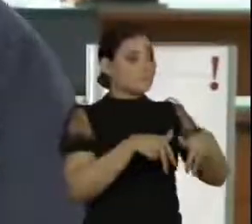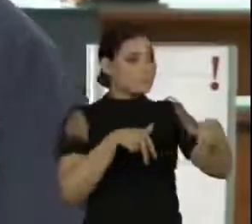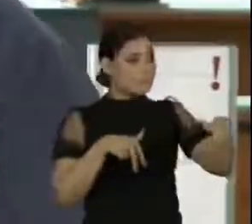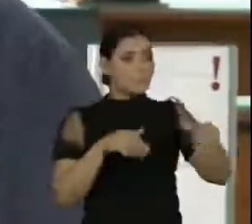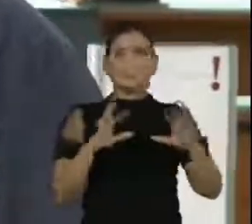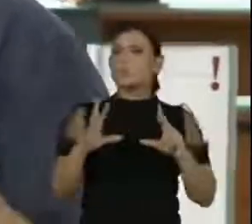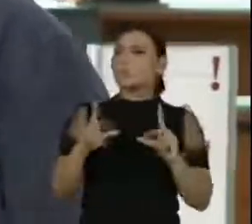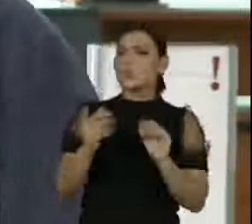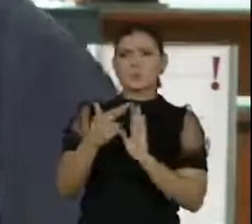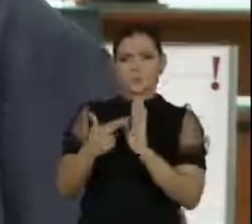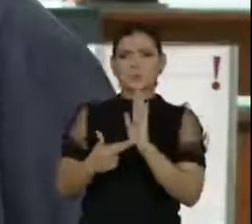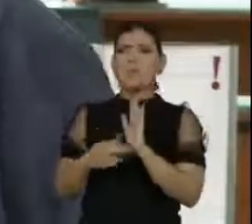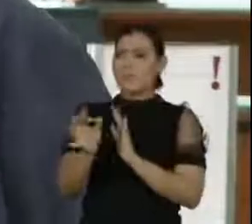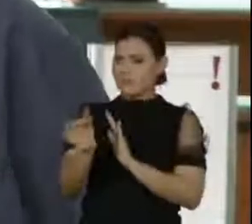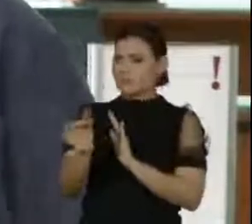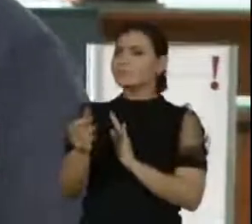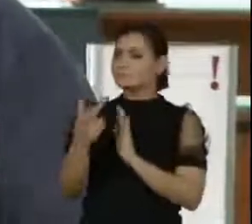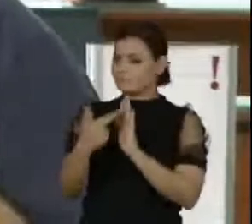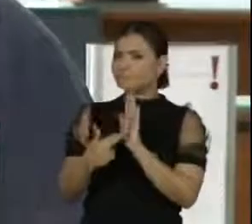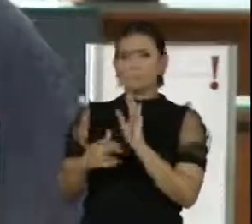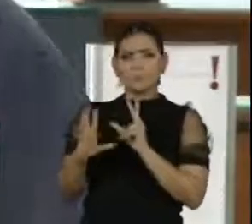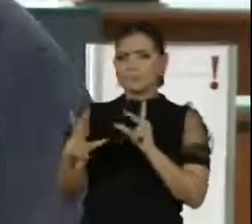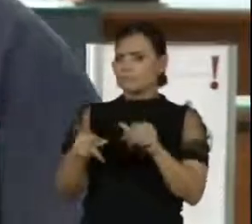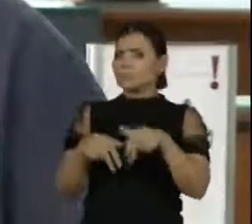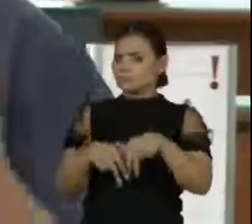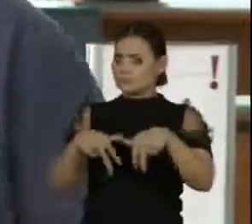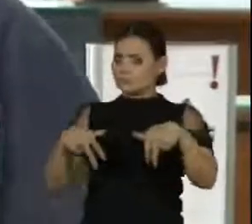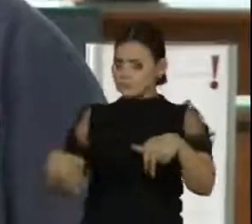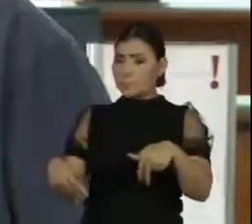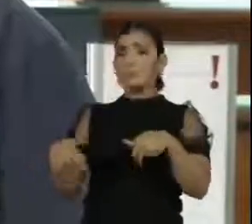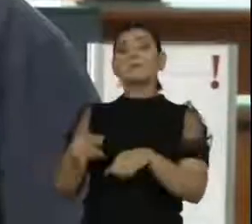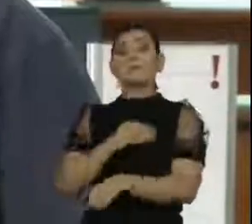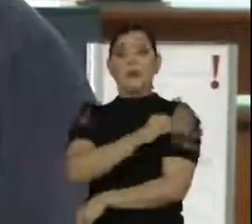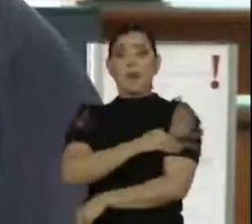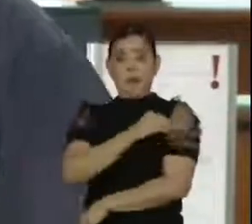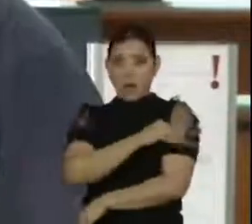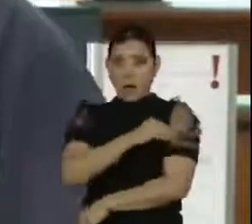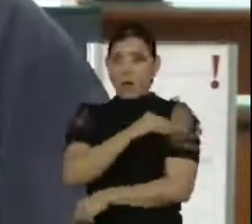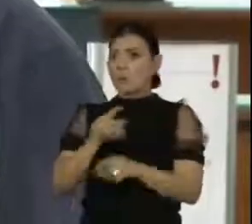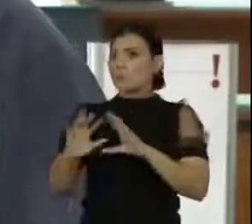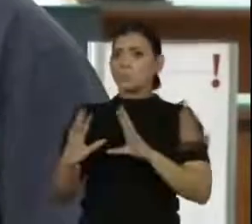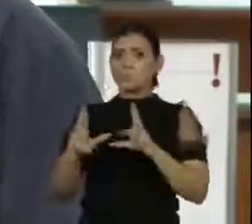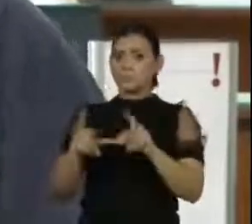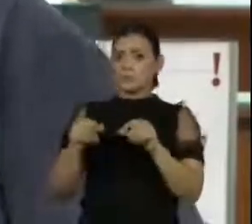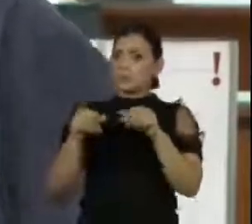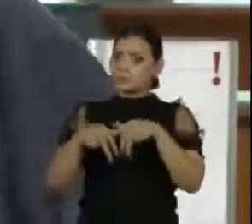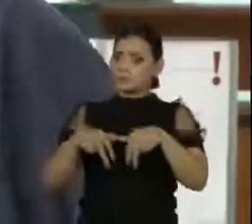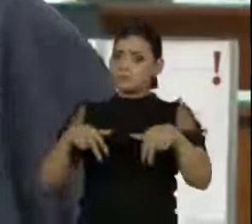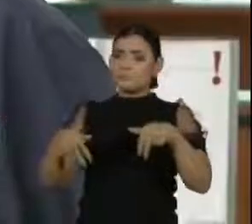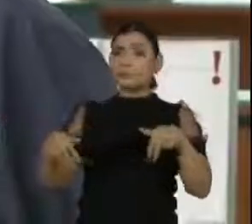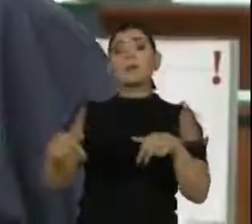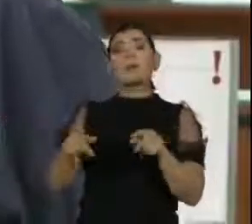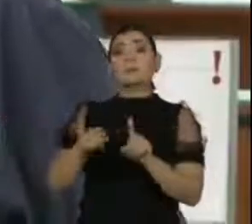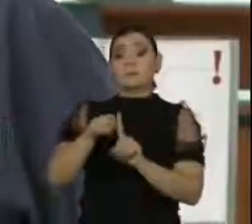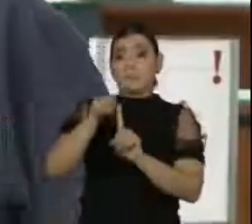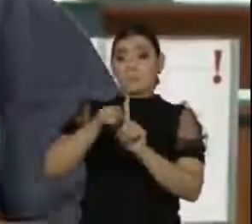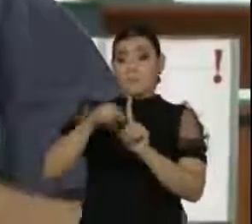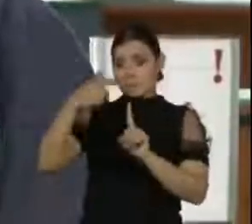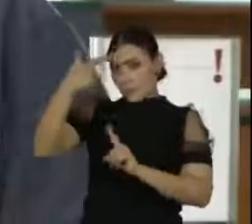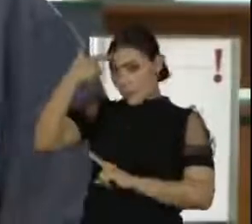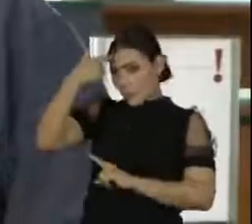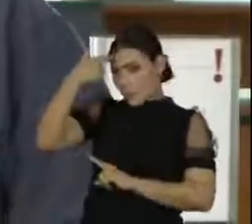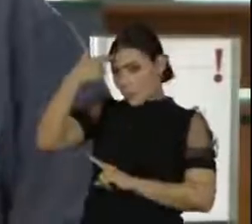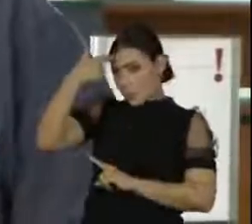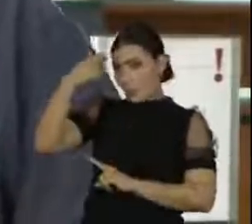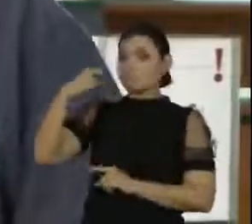temperatura todas as regras de nerd aliciamento ao álcool em gel disponível medição de temperatura